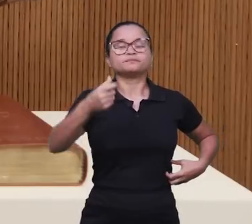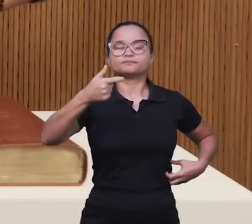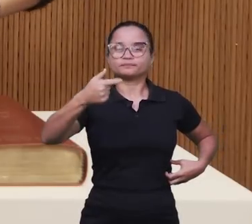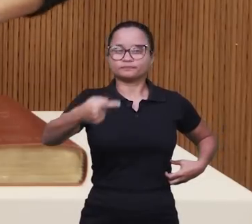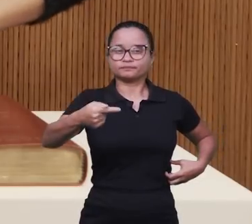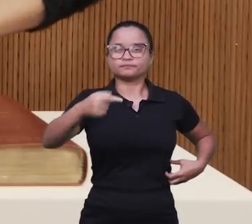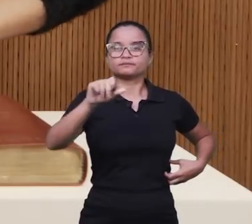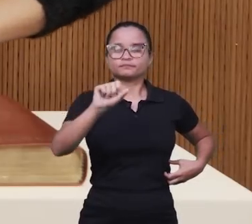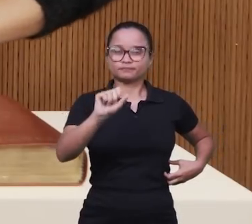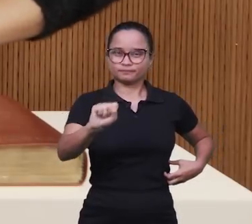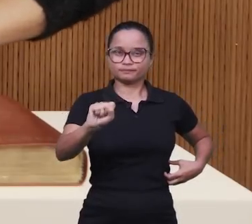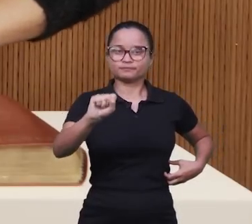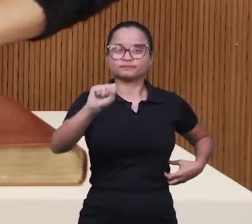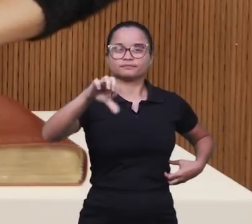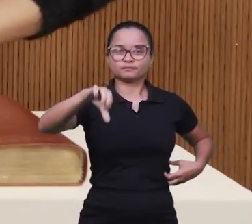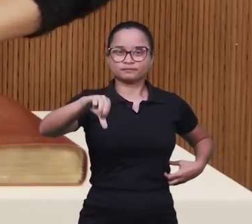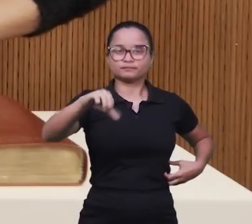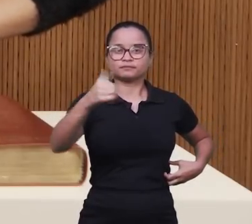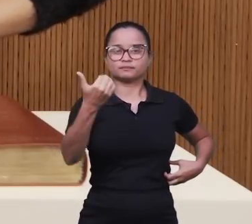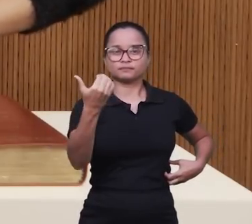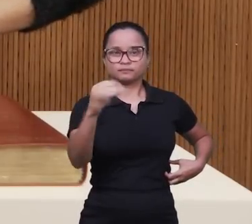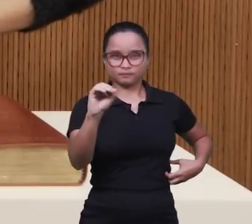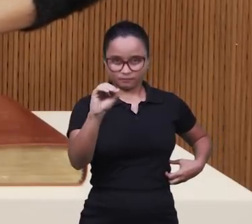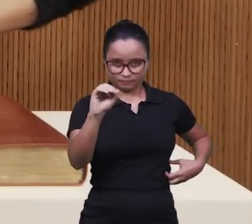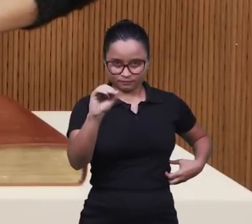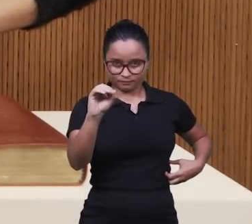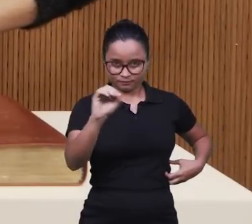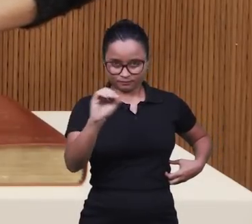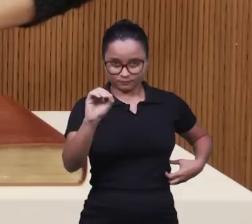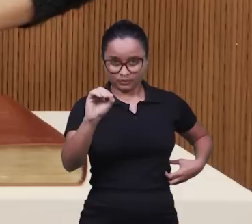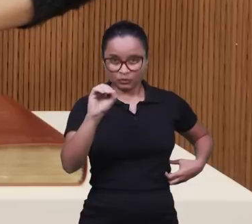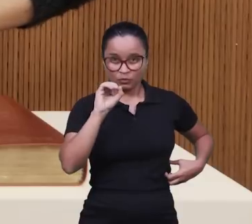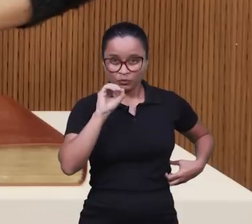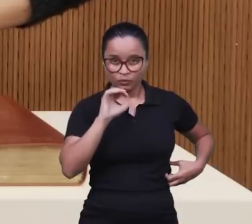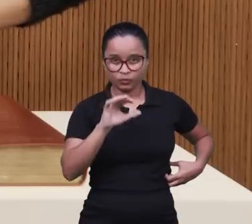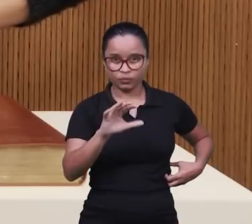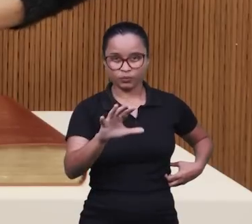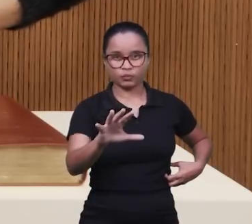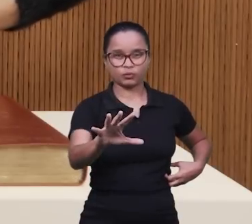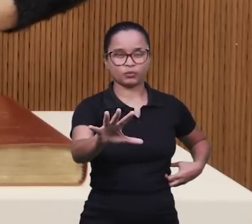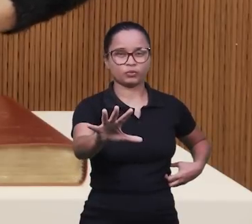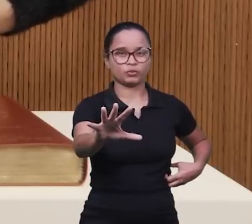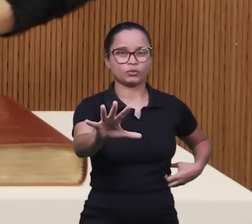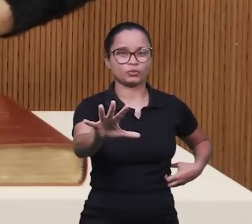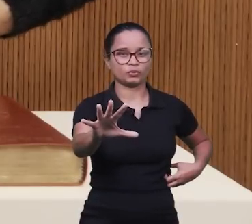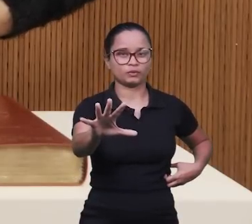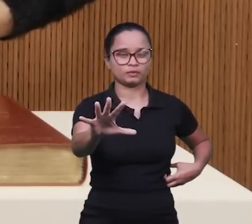5, 6, 7, 8, 9, 10 e solta.